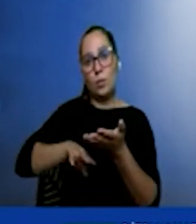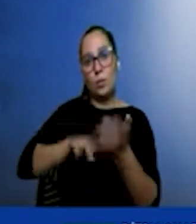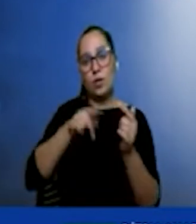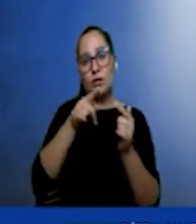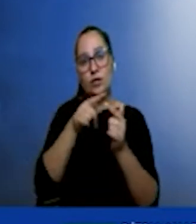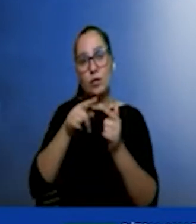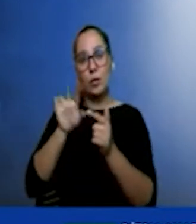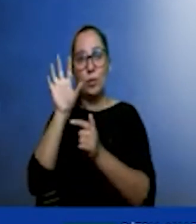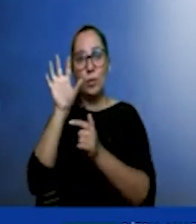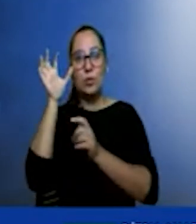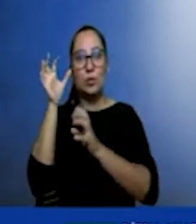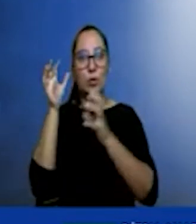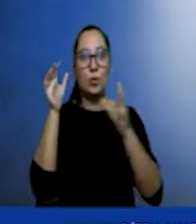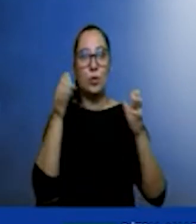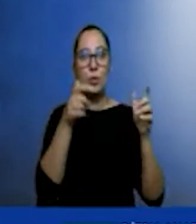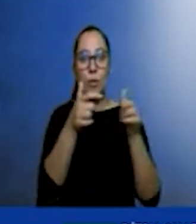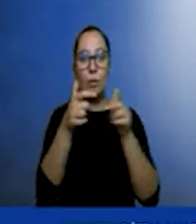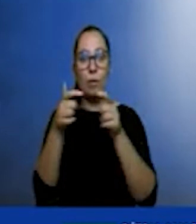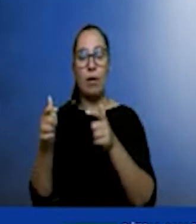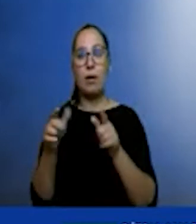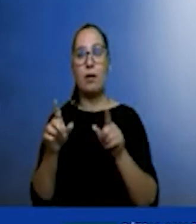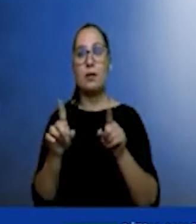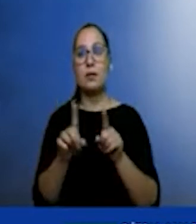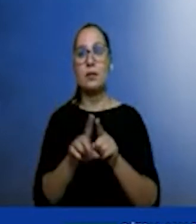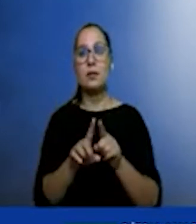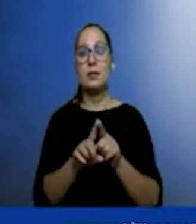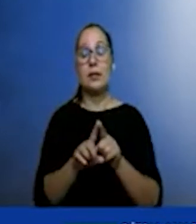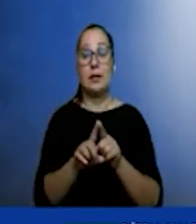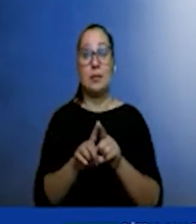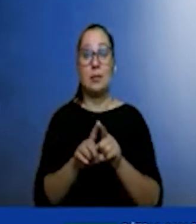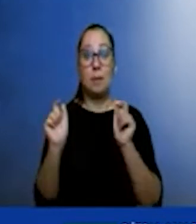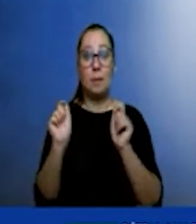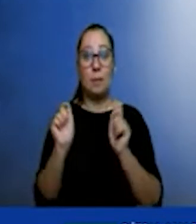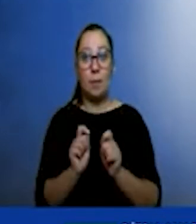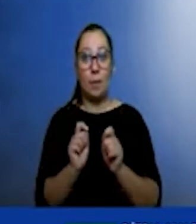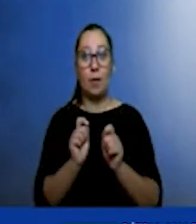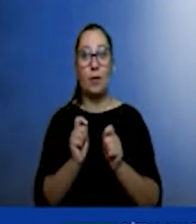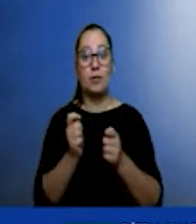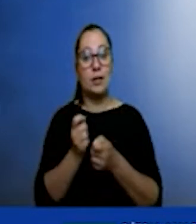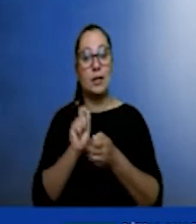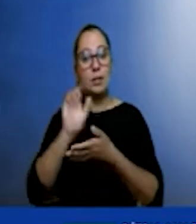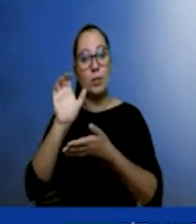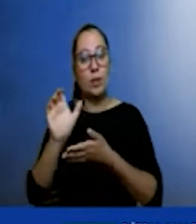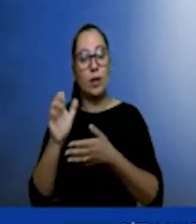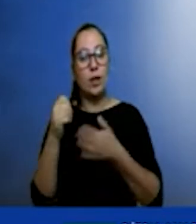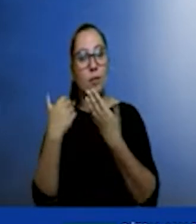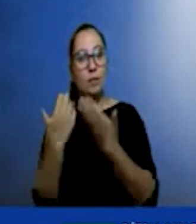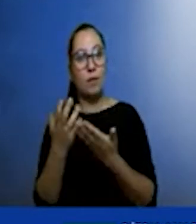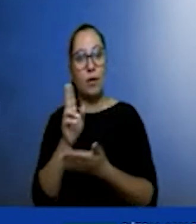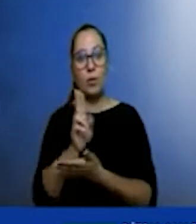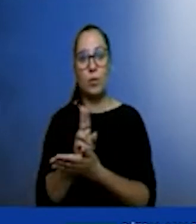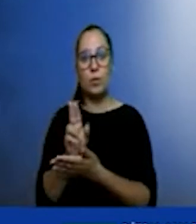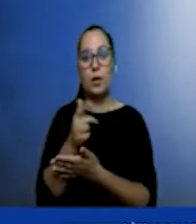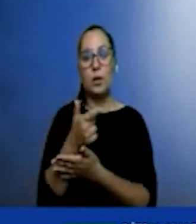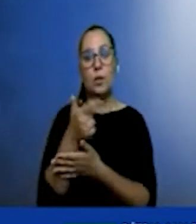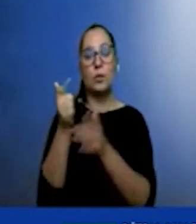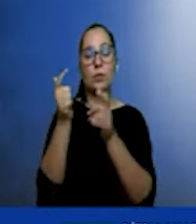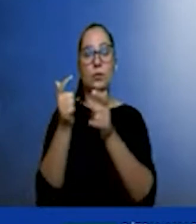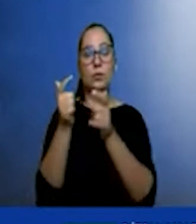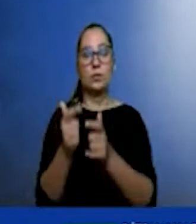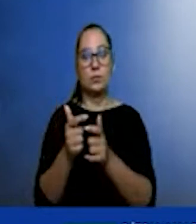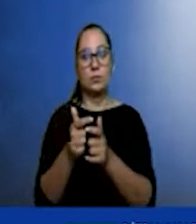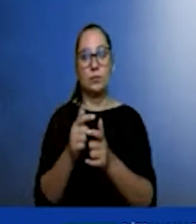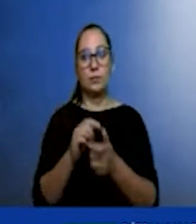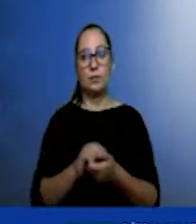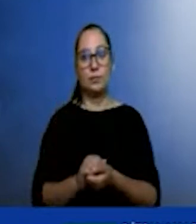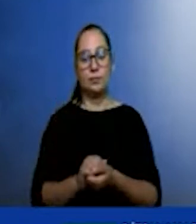soluções locais e que eventualmente vão ser exportadas e vão ser utilizadas em outros locais nessa fase